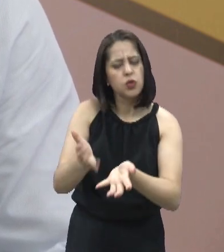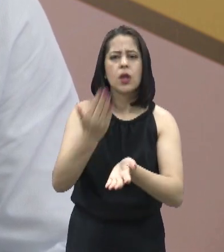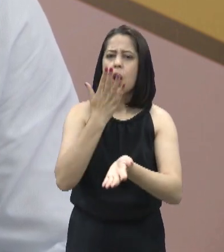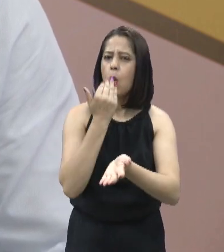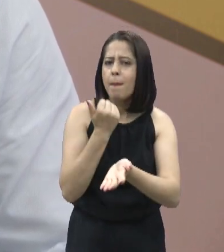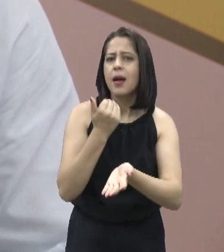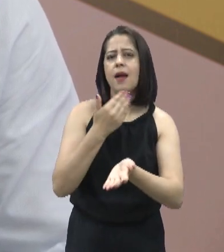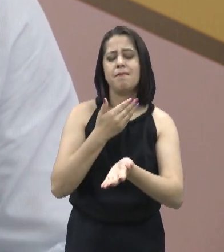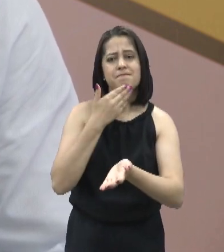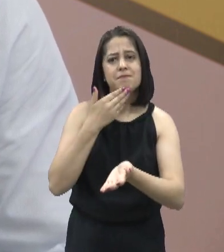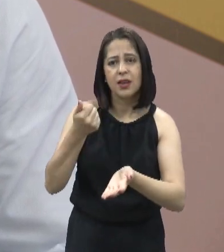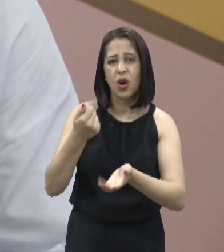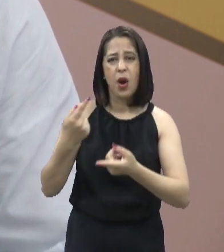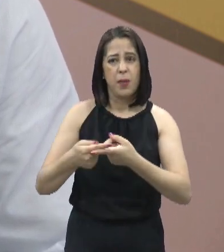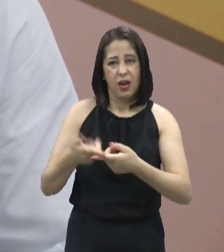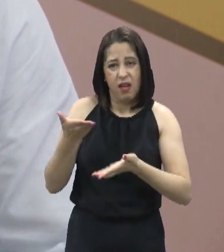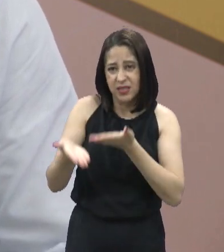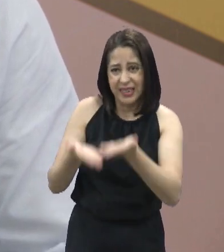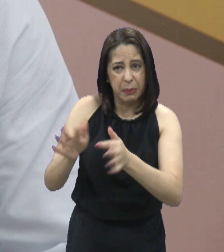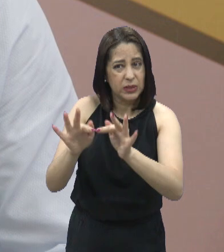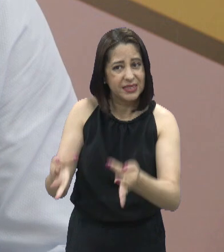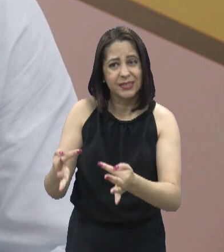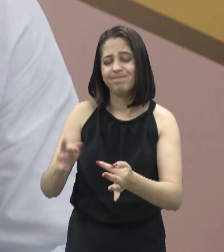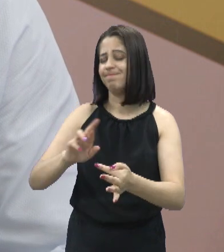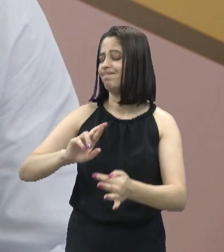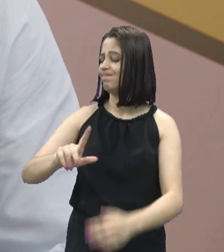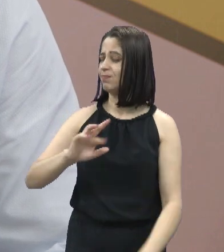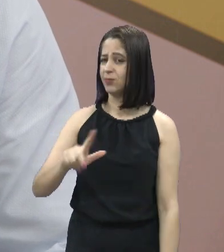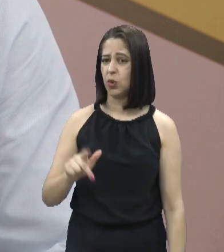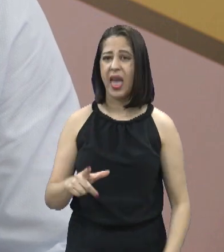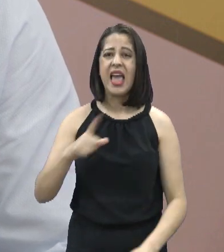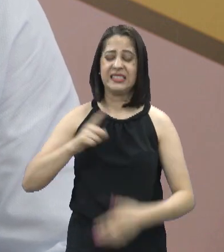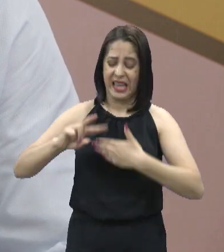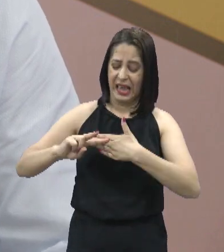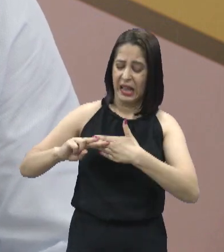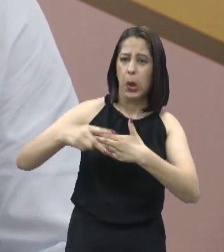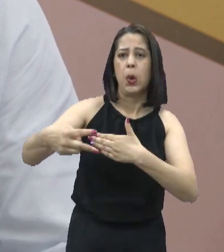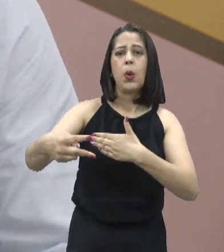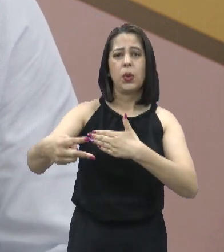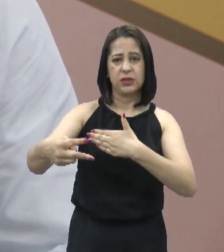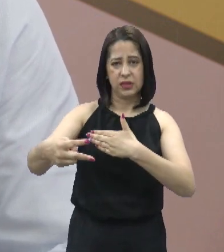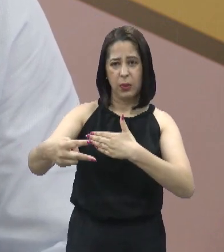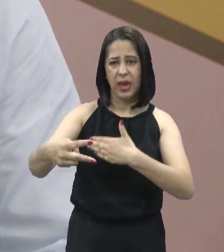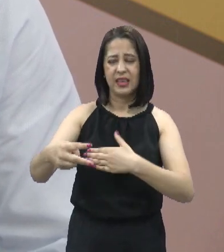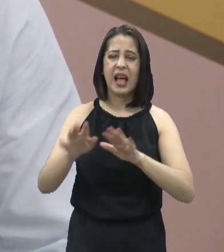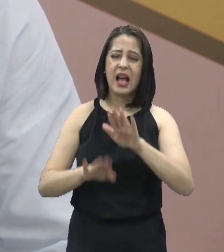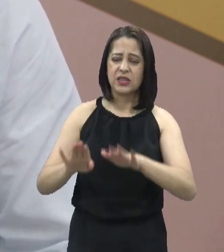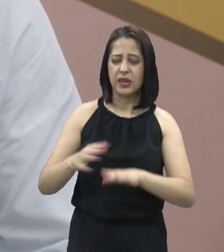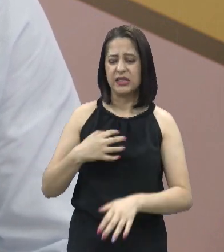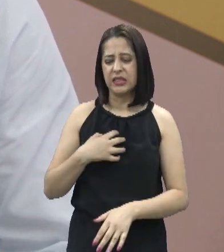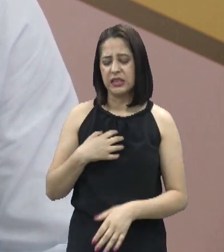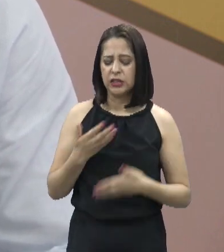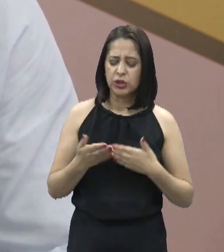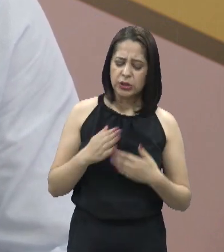porque o tratamento não é simples, né? Então, a pessoa tem efeitos colaterais, pode se sentir mal, então é